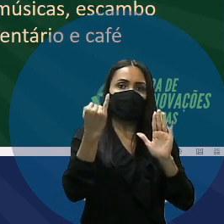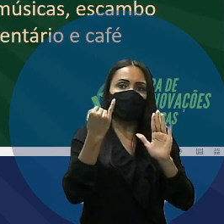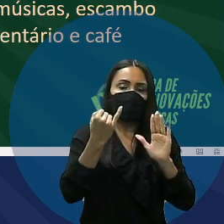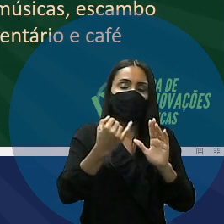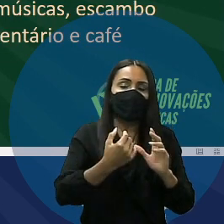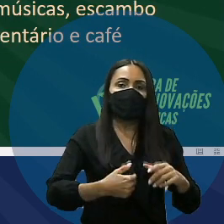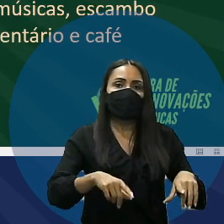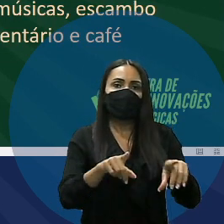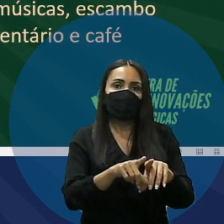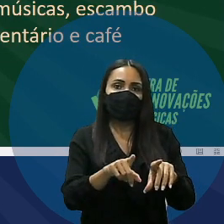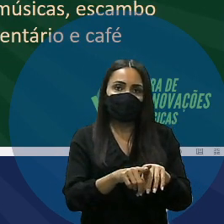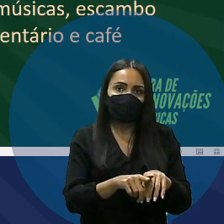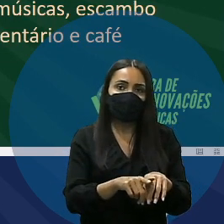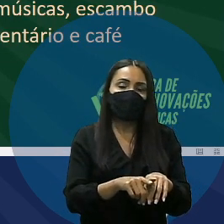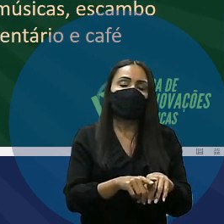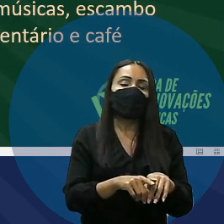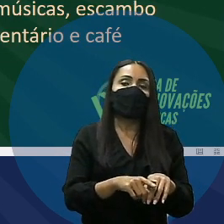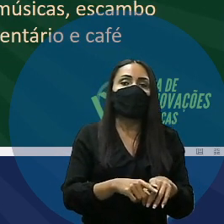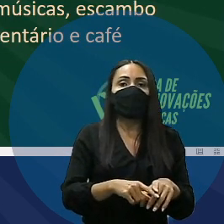a produção